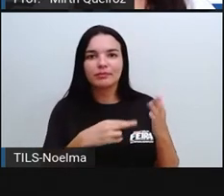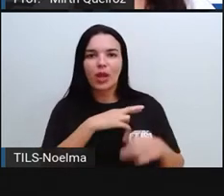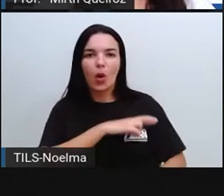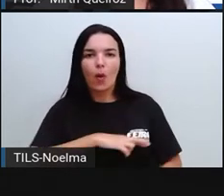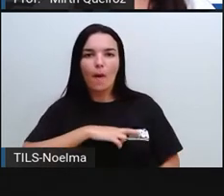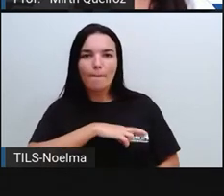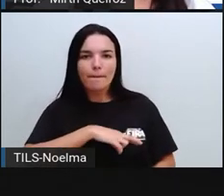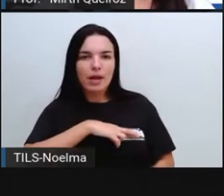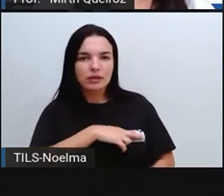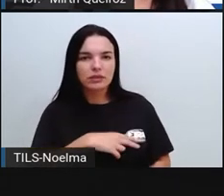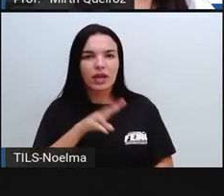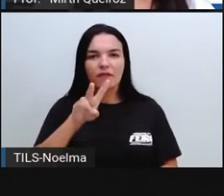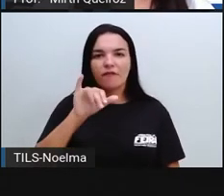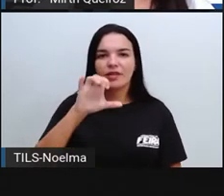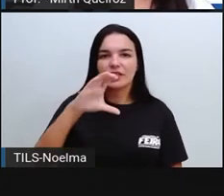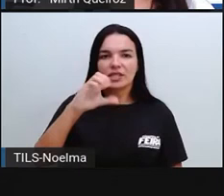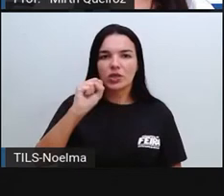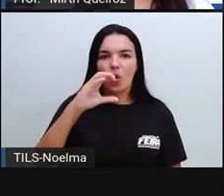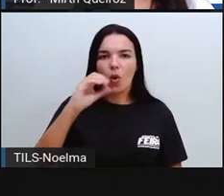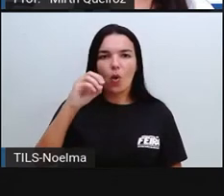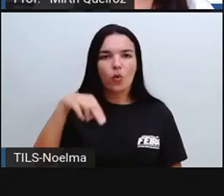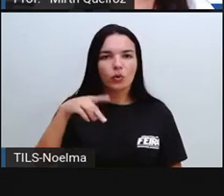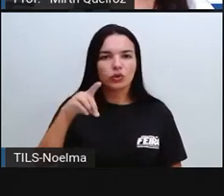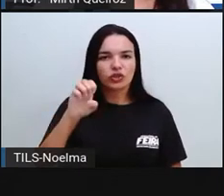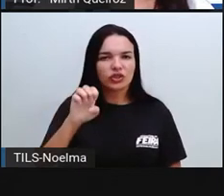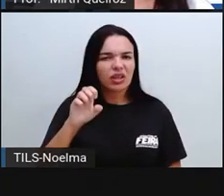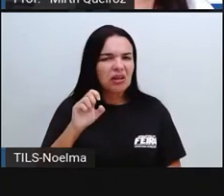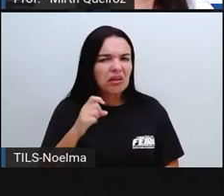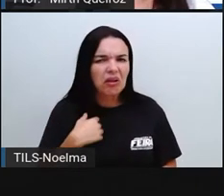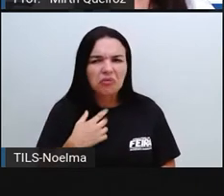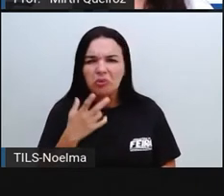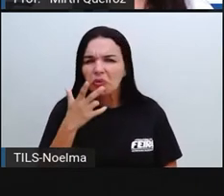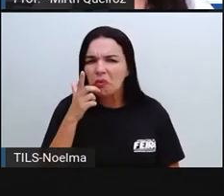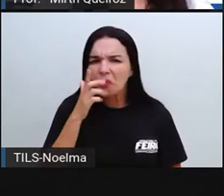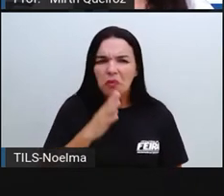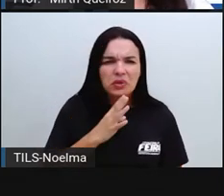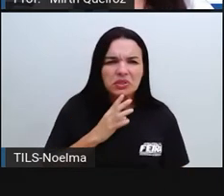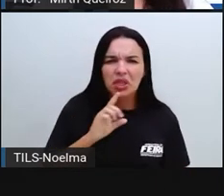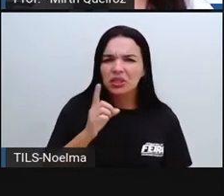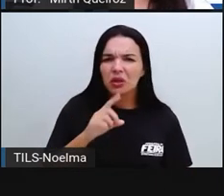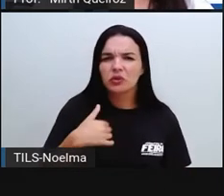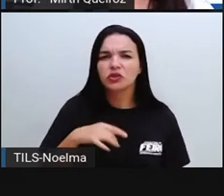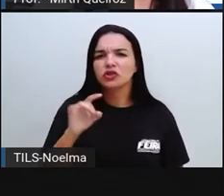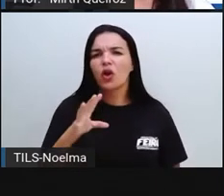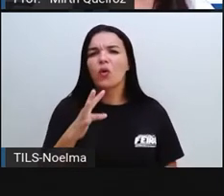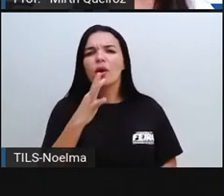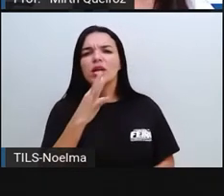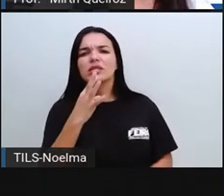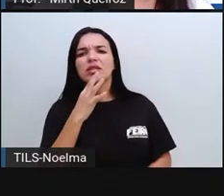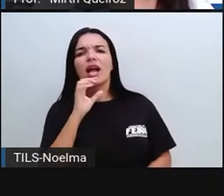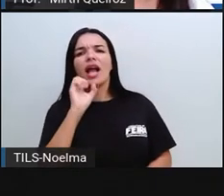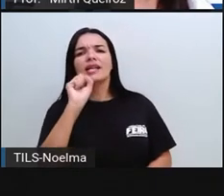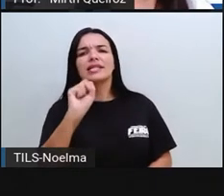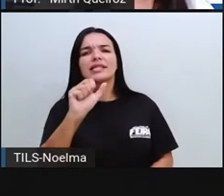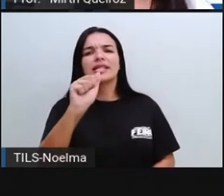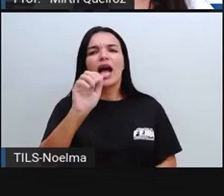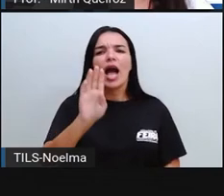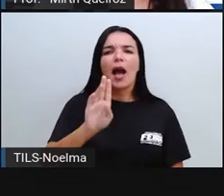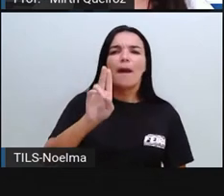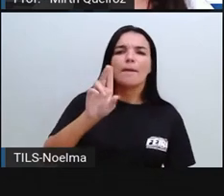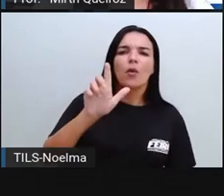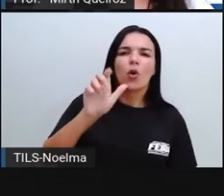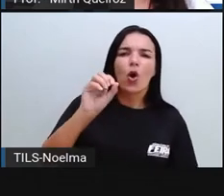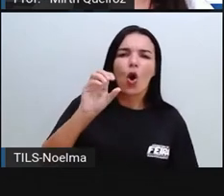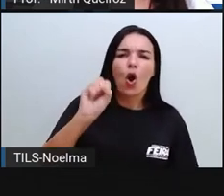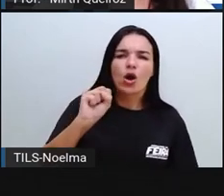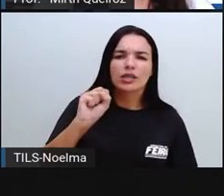de quem eu nunca tinha ouvido falar. Visconde, para mim, era o de Sabugosa. Fui lendo a frio, sem